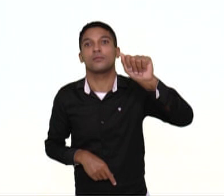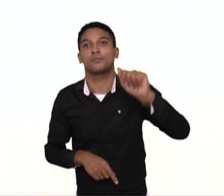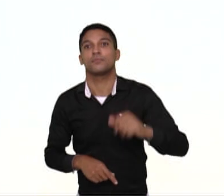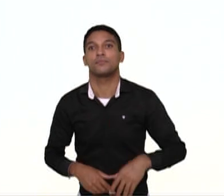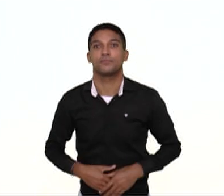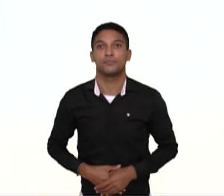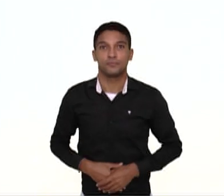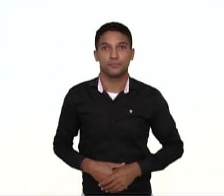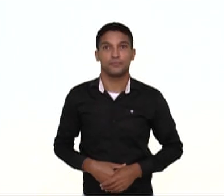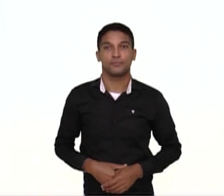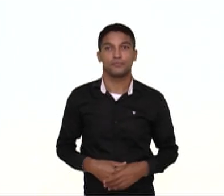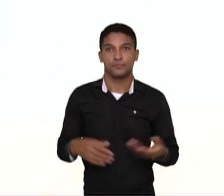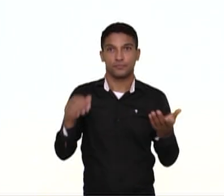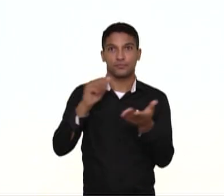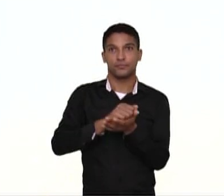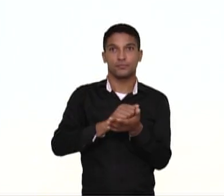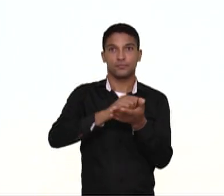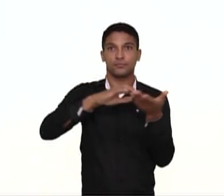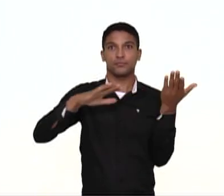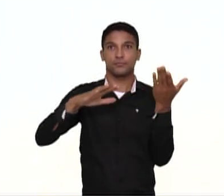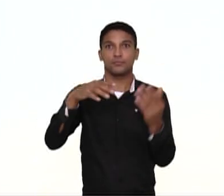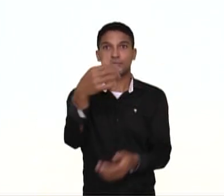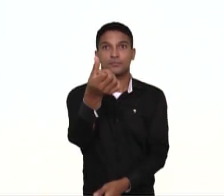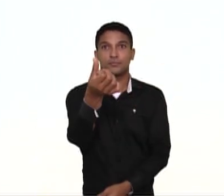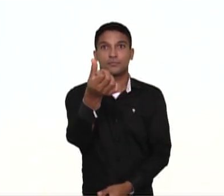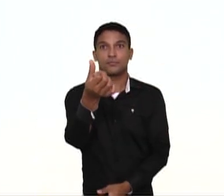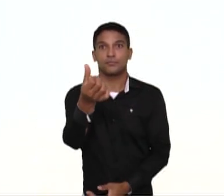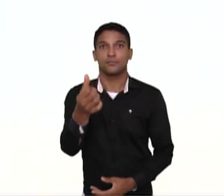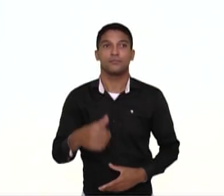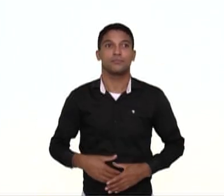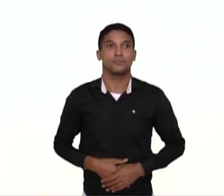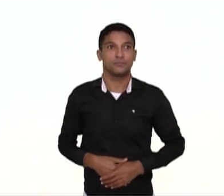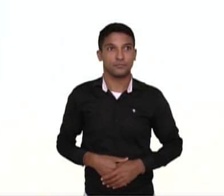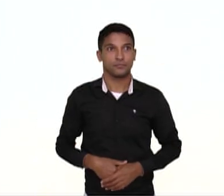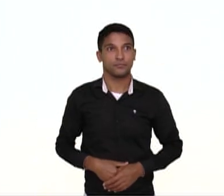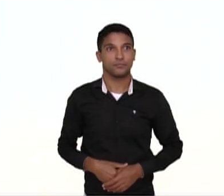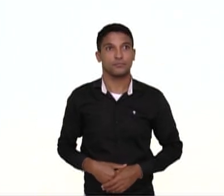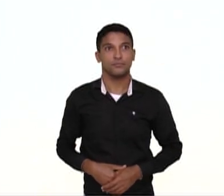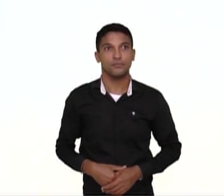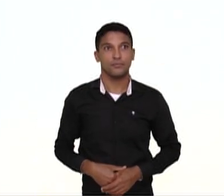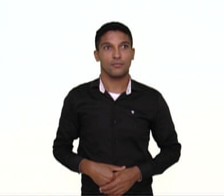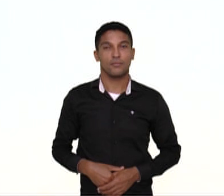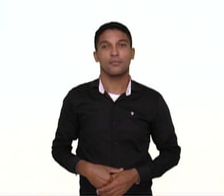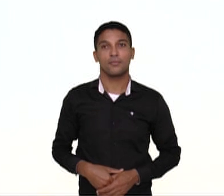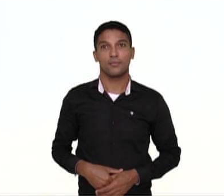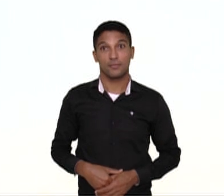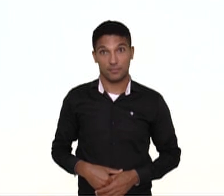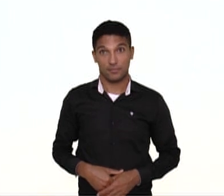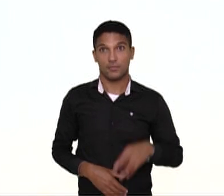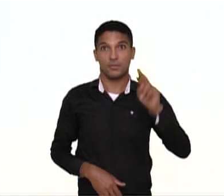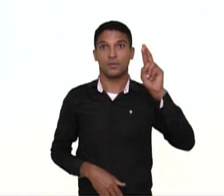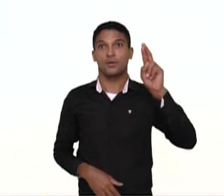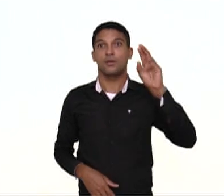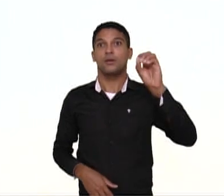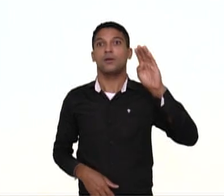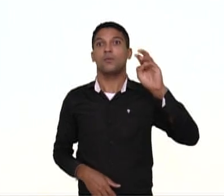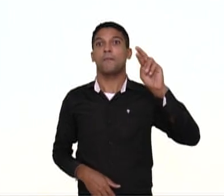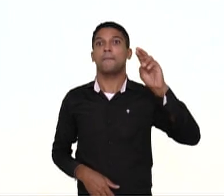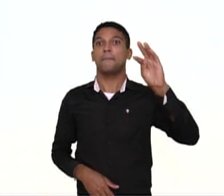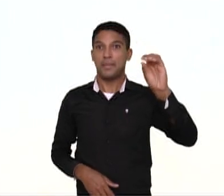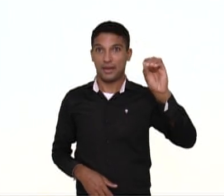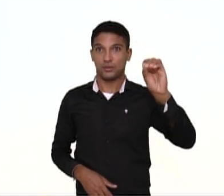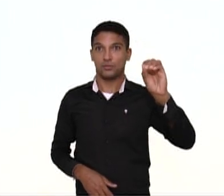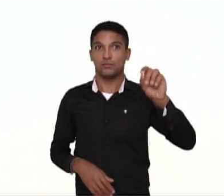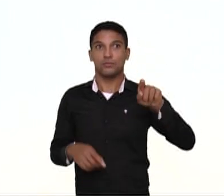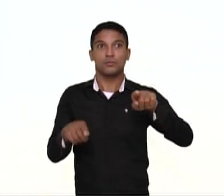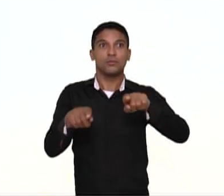Exercício 6. Esse exercício ele é bem bacana, né? Roberto e Marina juntaram dinheiro para